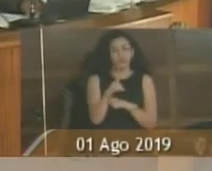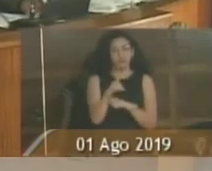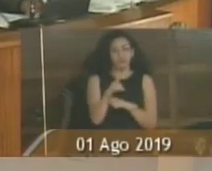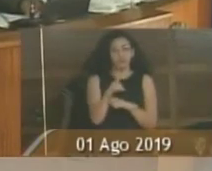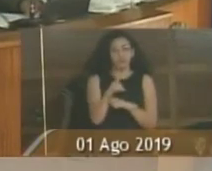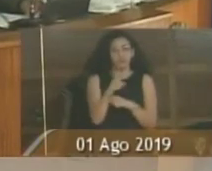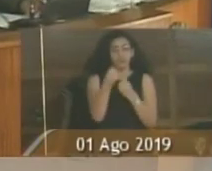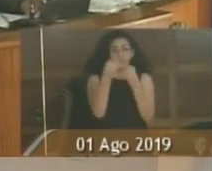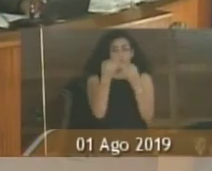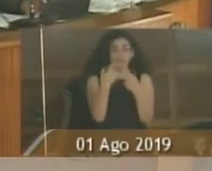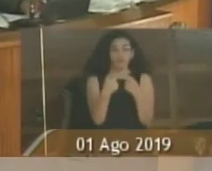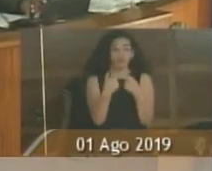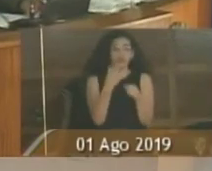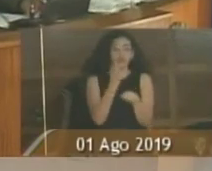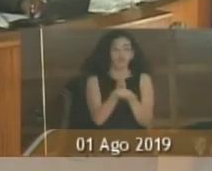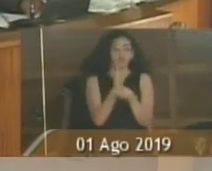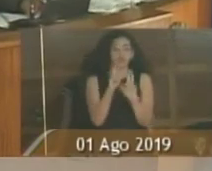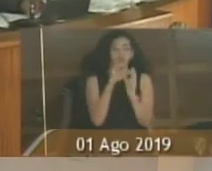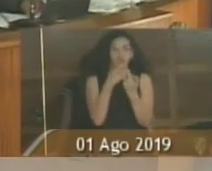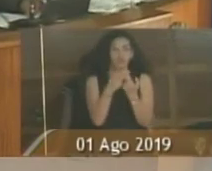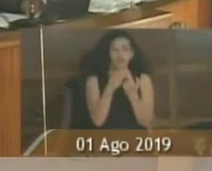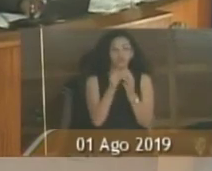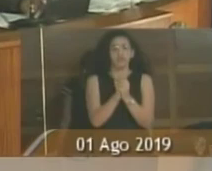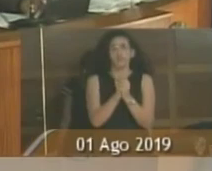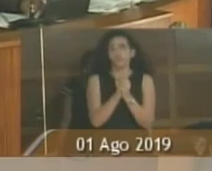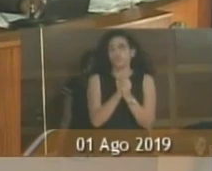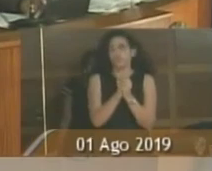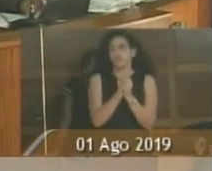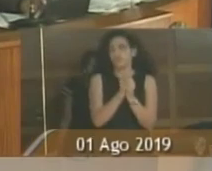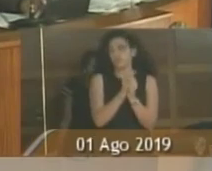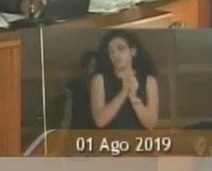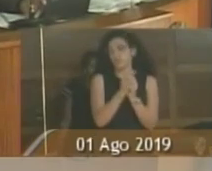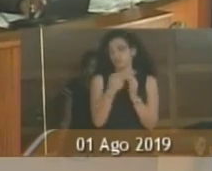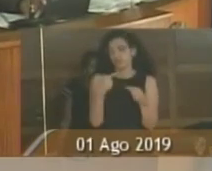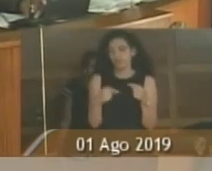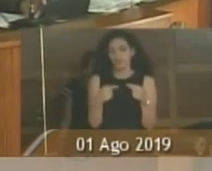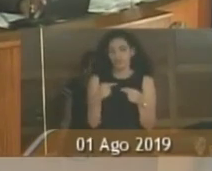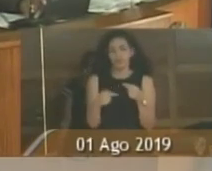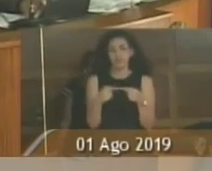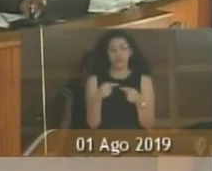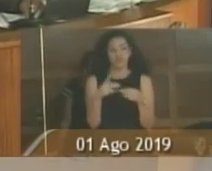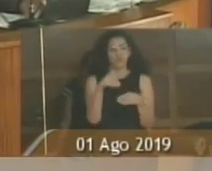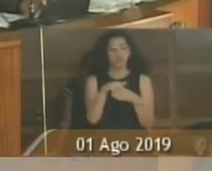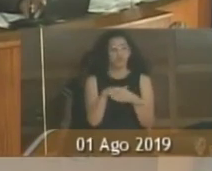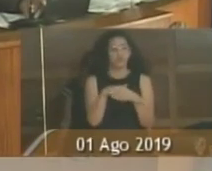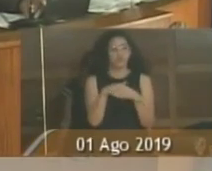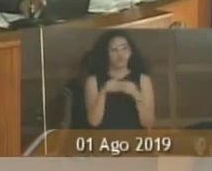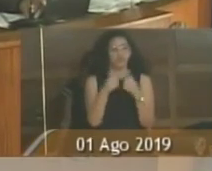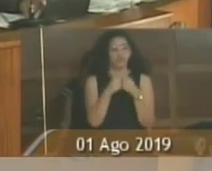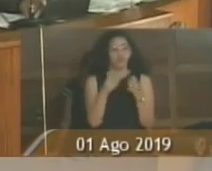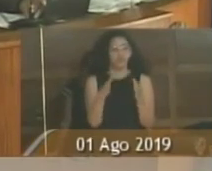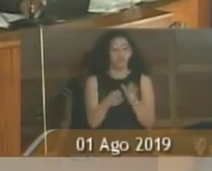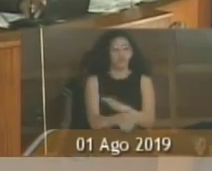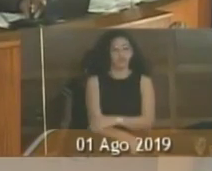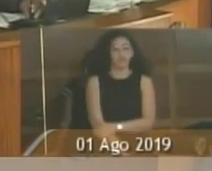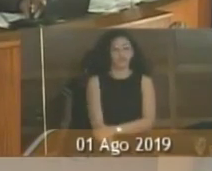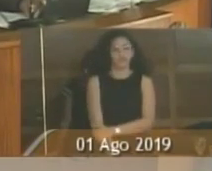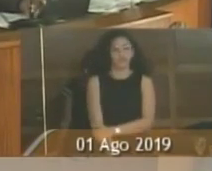a sua justificativa de ausência na sessão do dia 21 de maio. Em discussão, não havendo oradores, votação aberta.